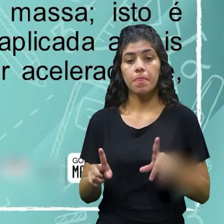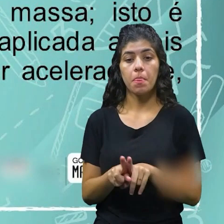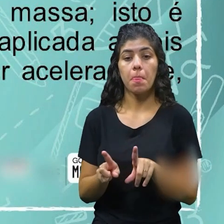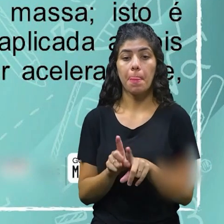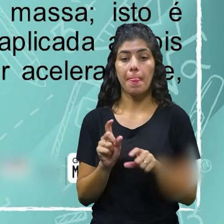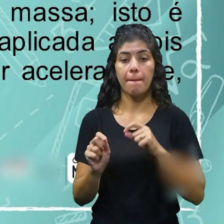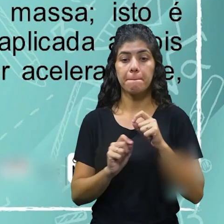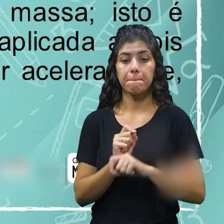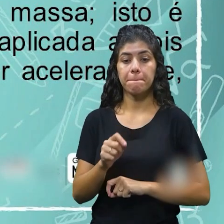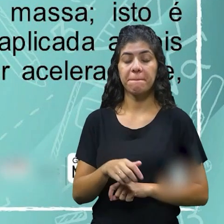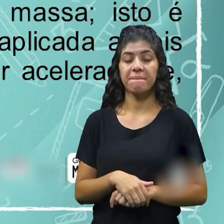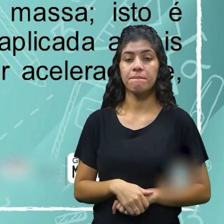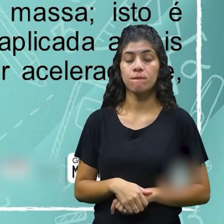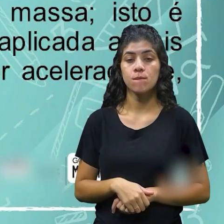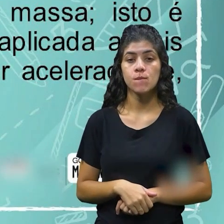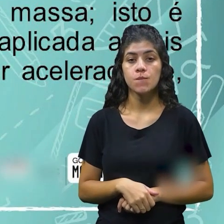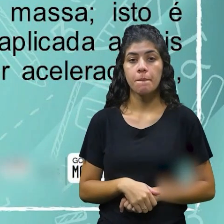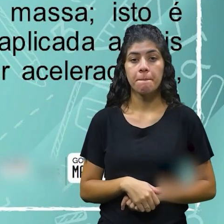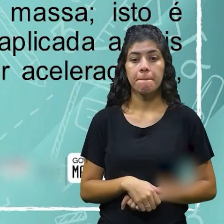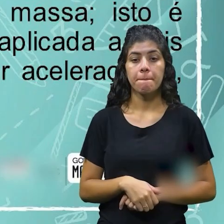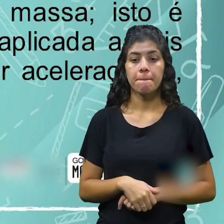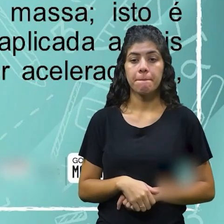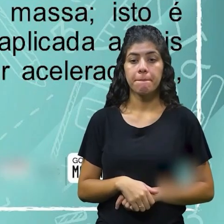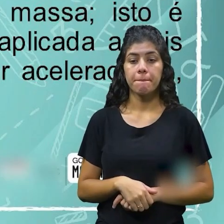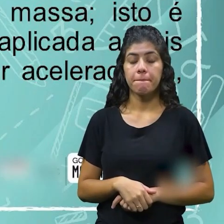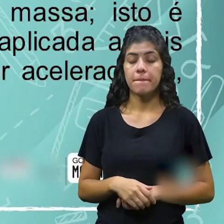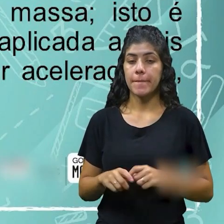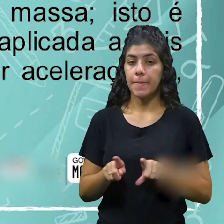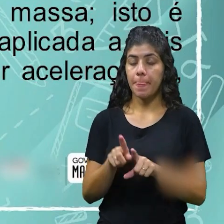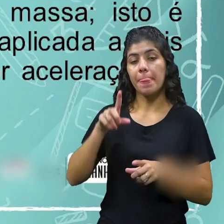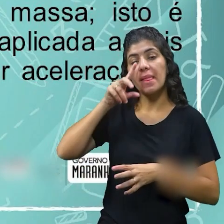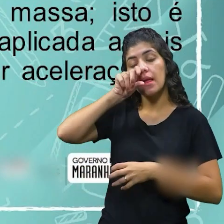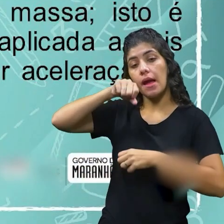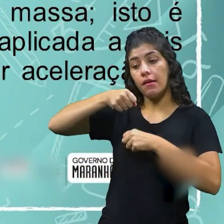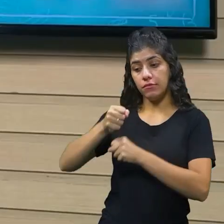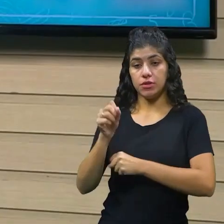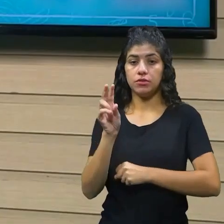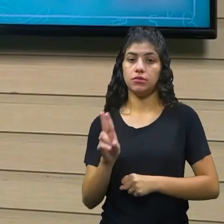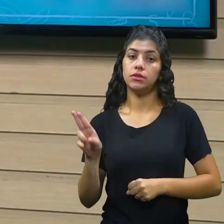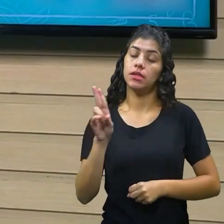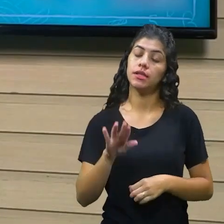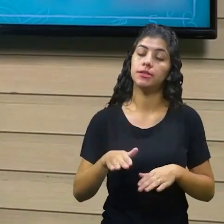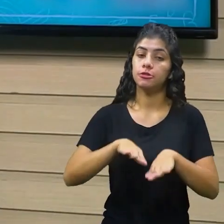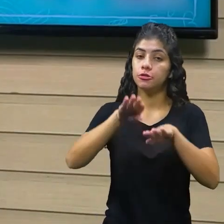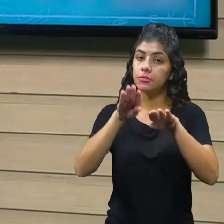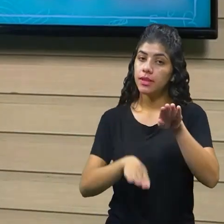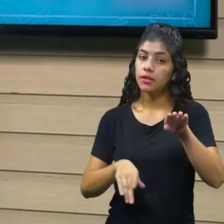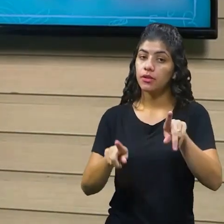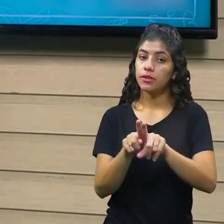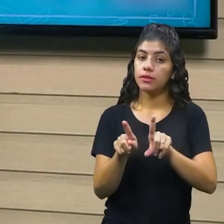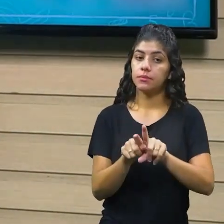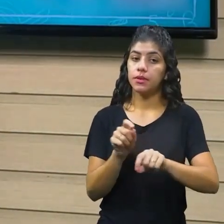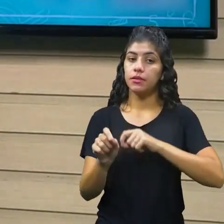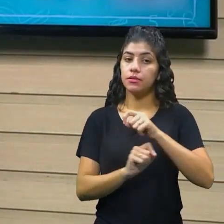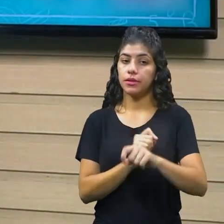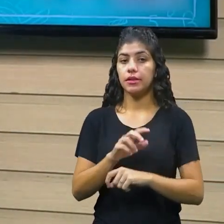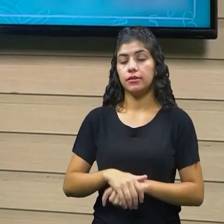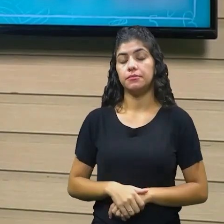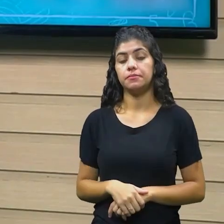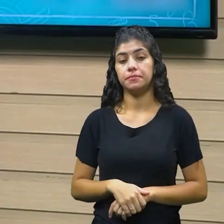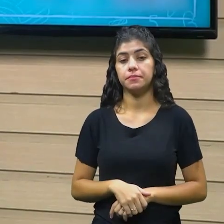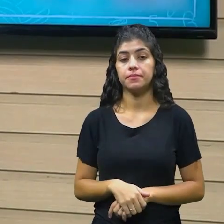aí, essa questão se refere muito à força aplicada nos corpos, né? Então, quanto menor a massa, maior vai